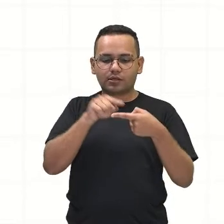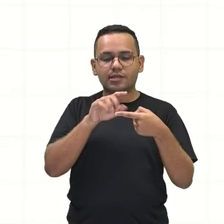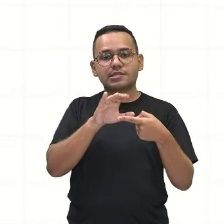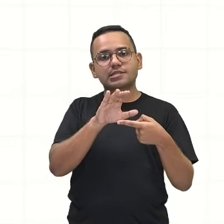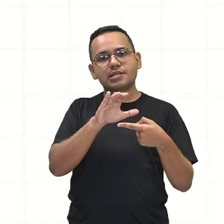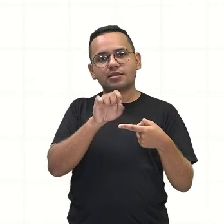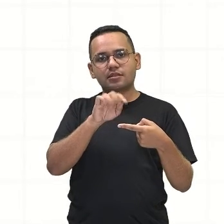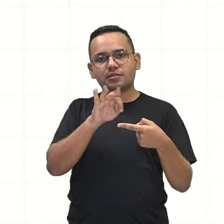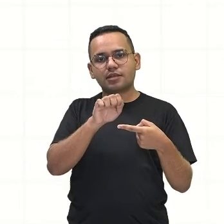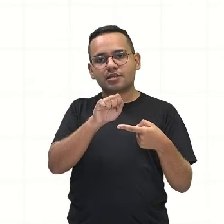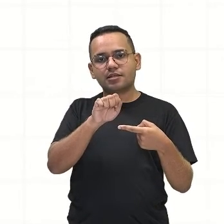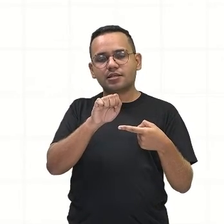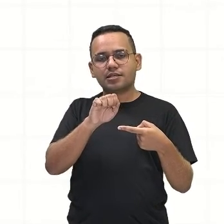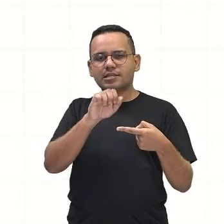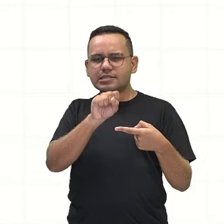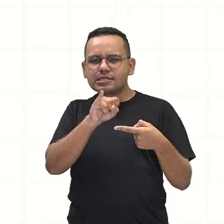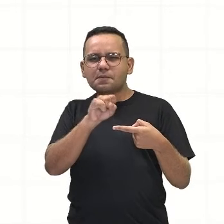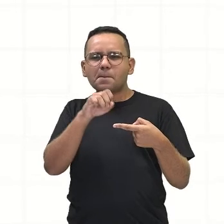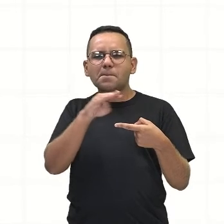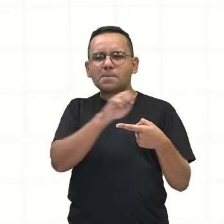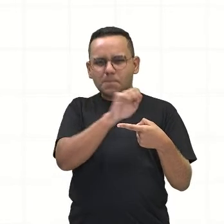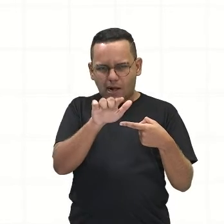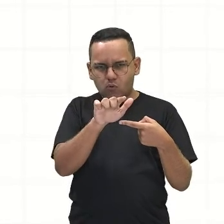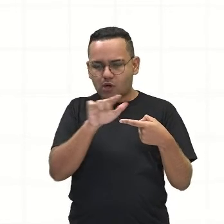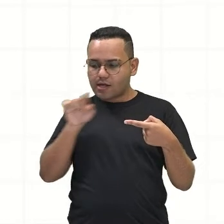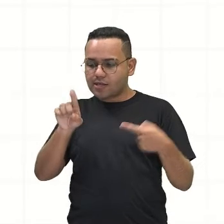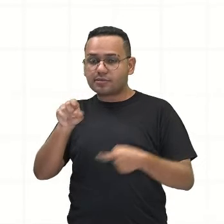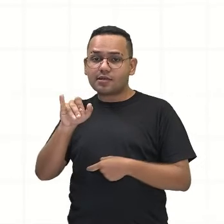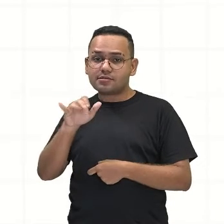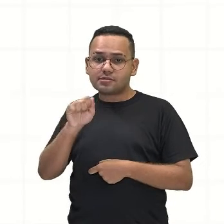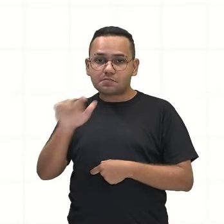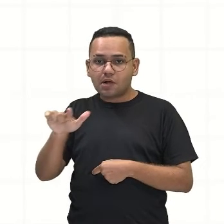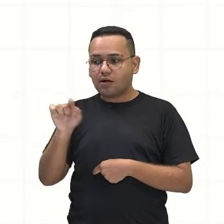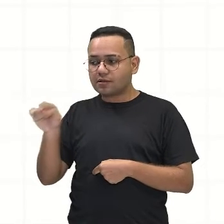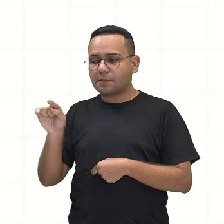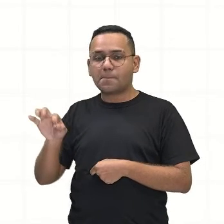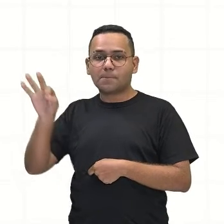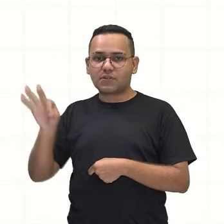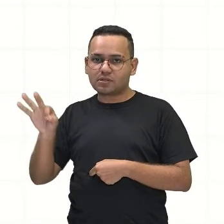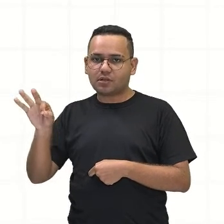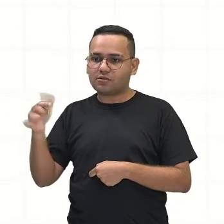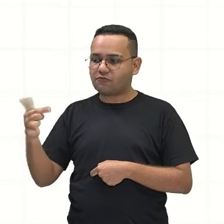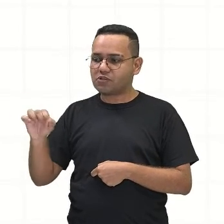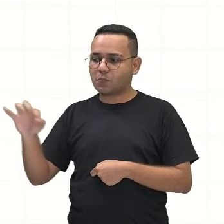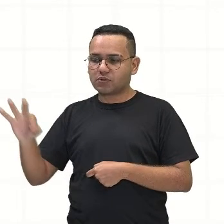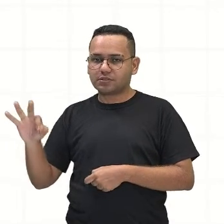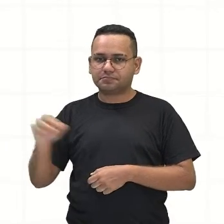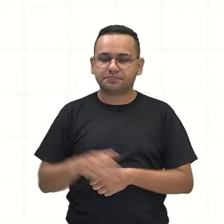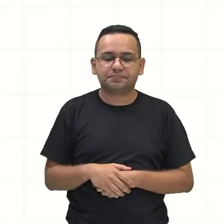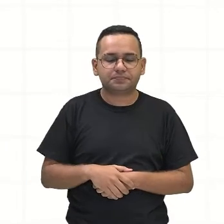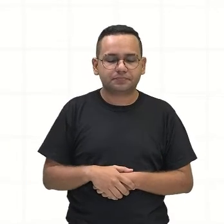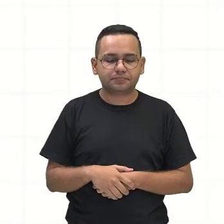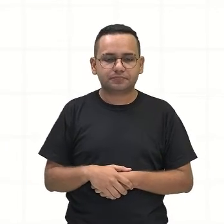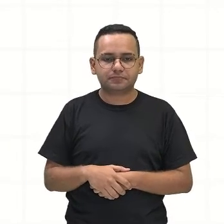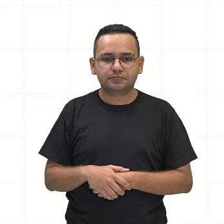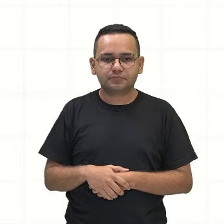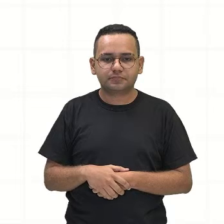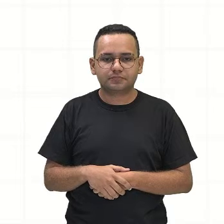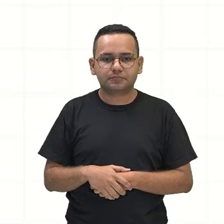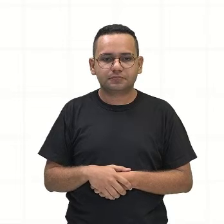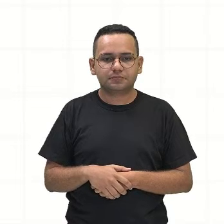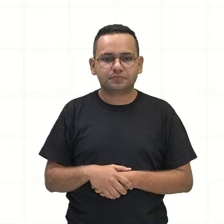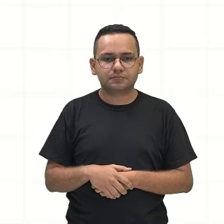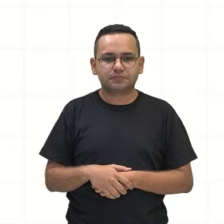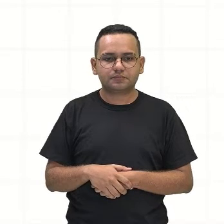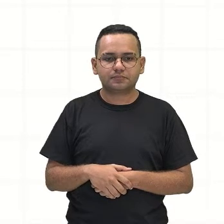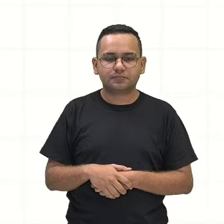20%. Tá? Forró. No forró, são 10. A mesma